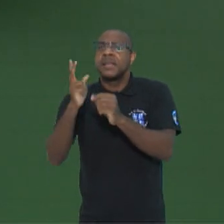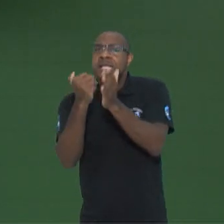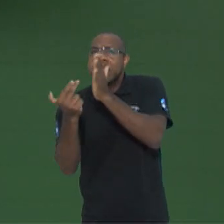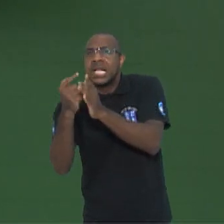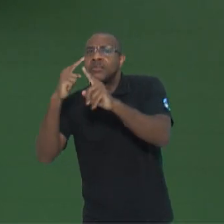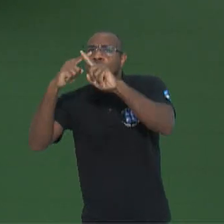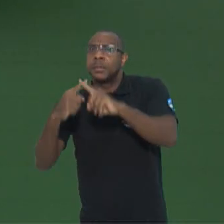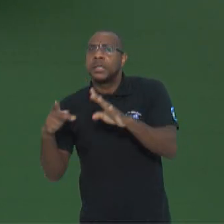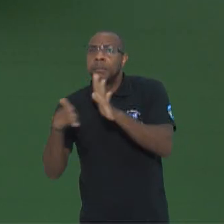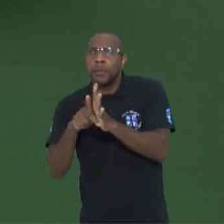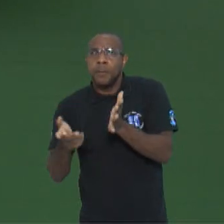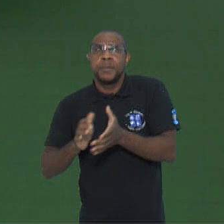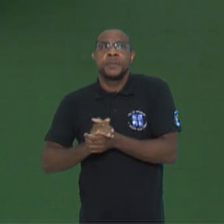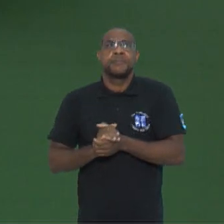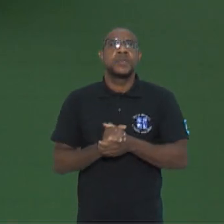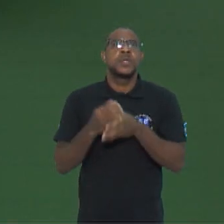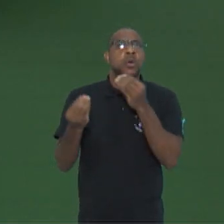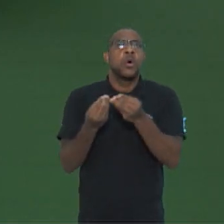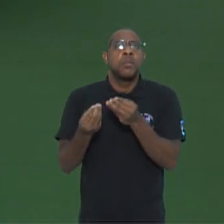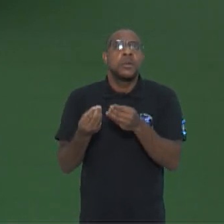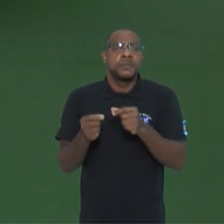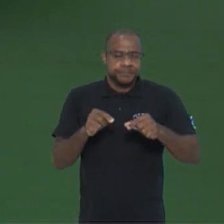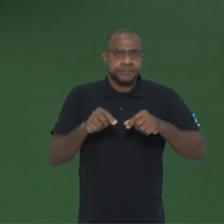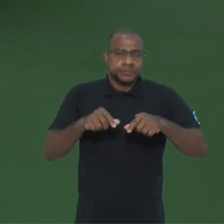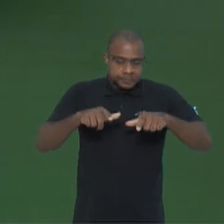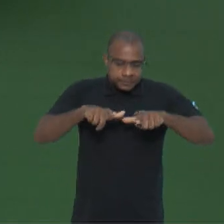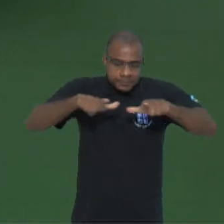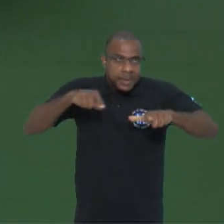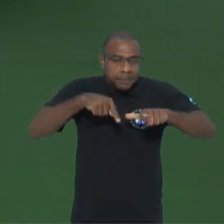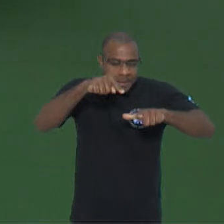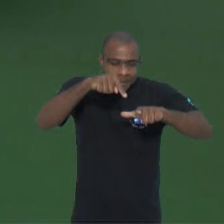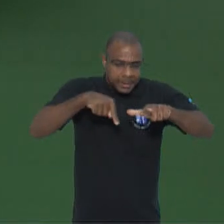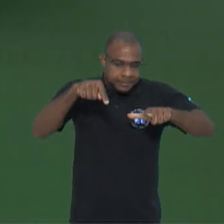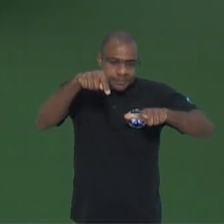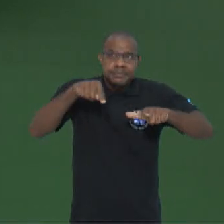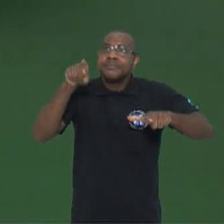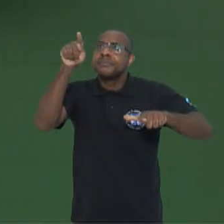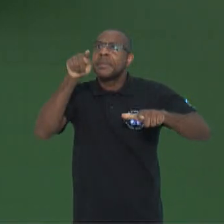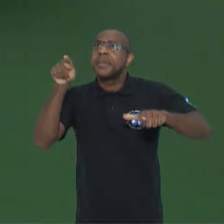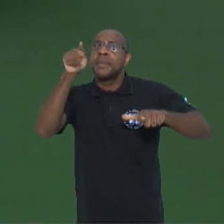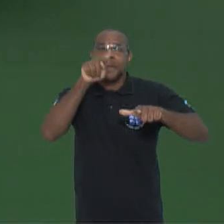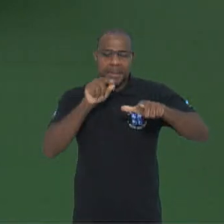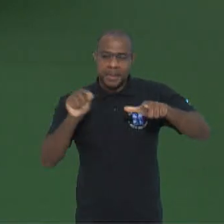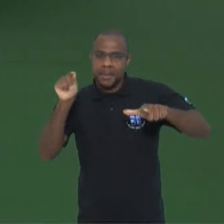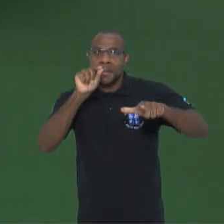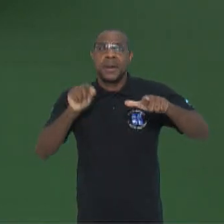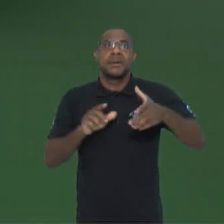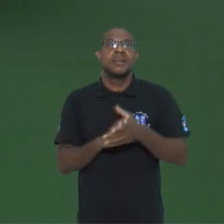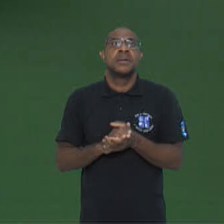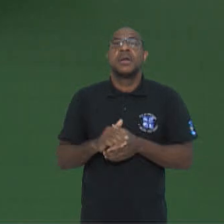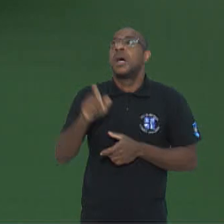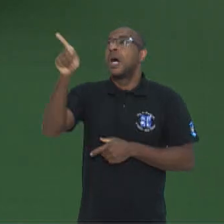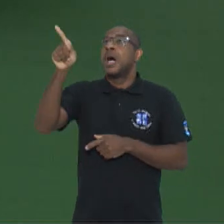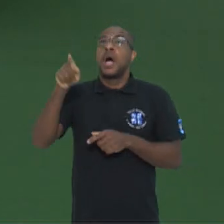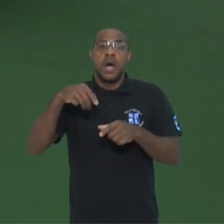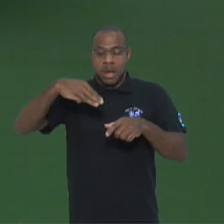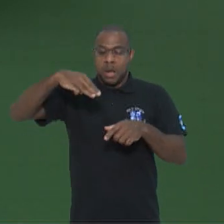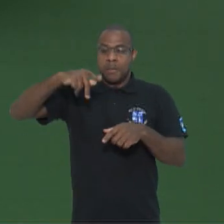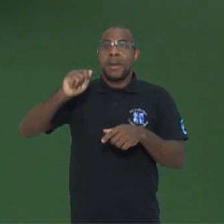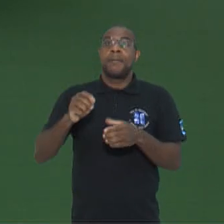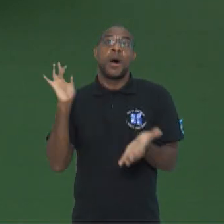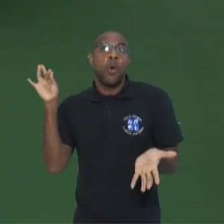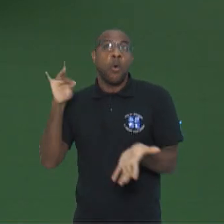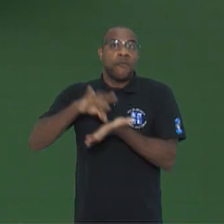isso fica quando está tudo incorporado no mapa. Vimos como é um mapa oficial de